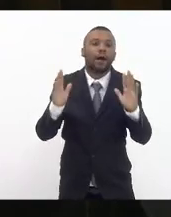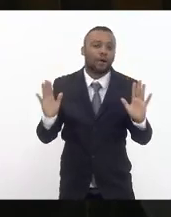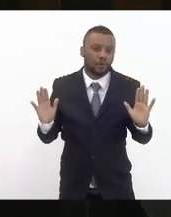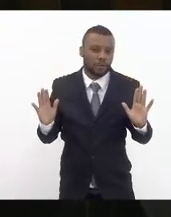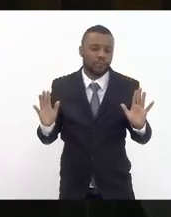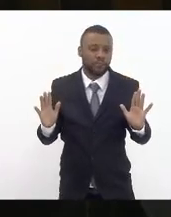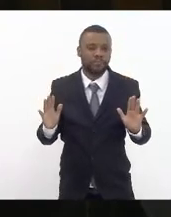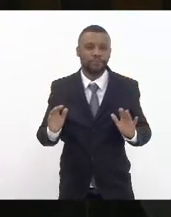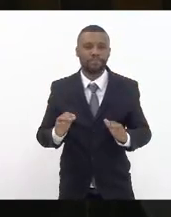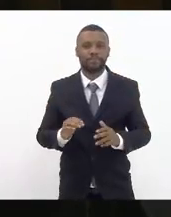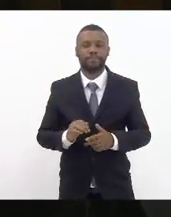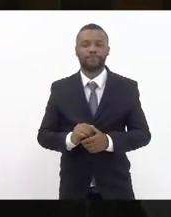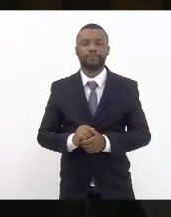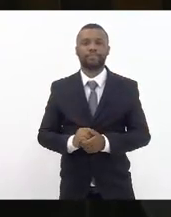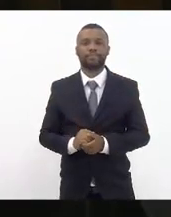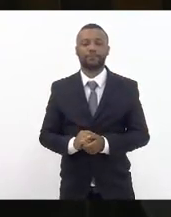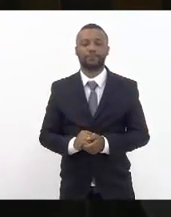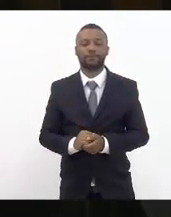Normalidade.